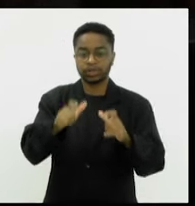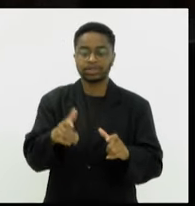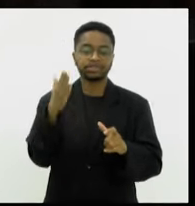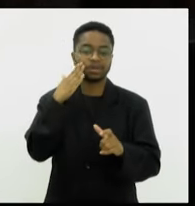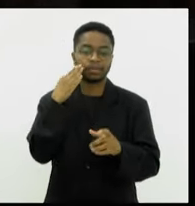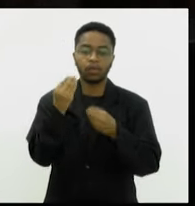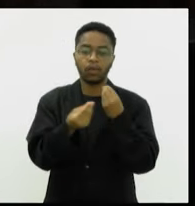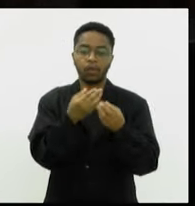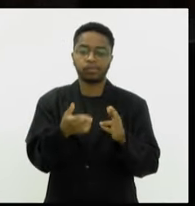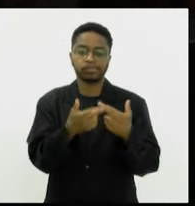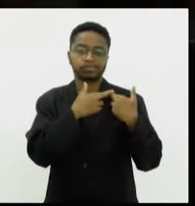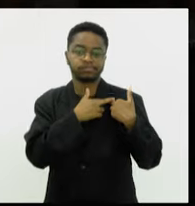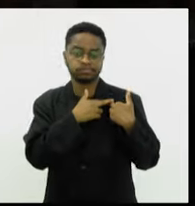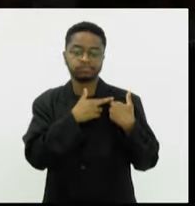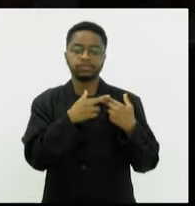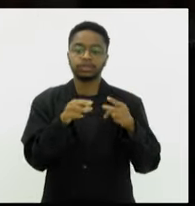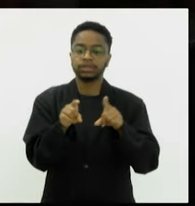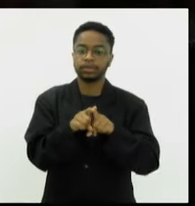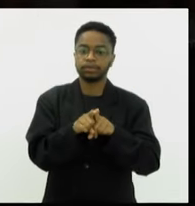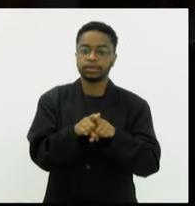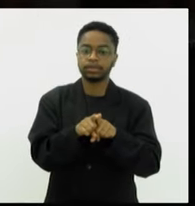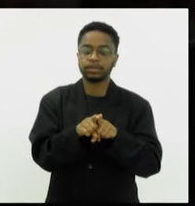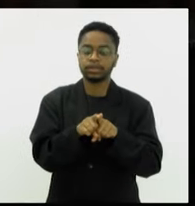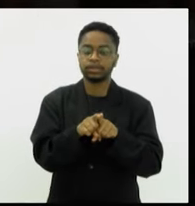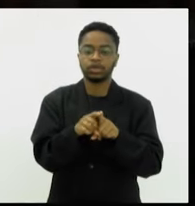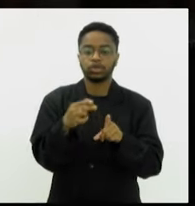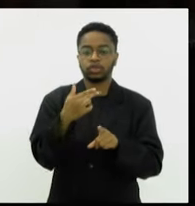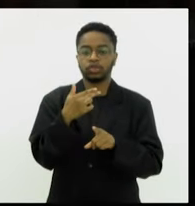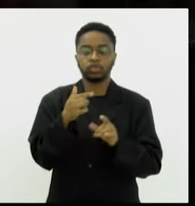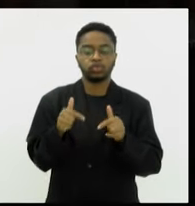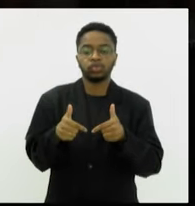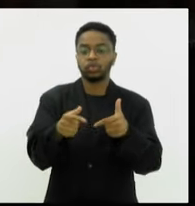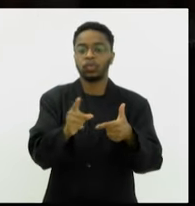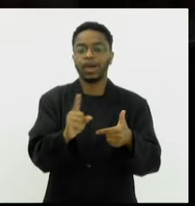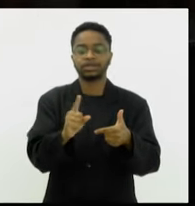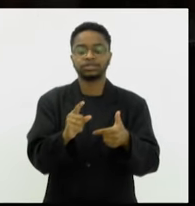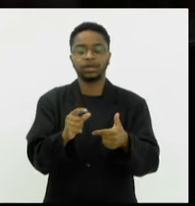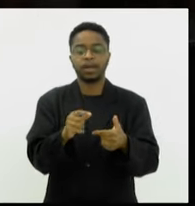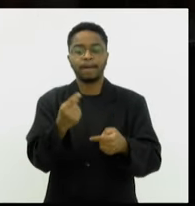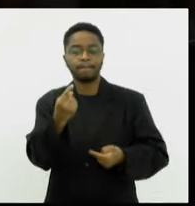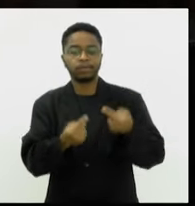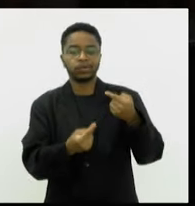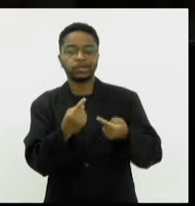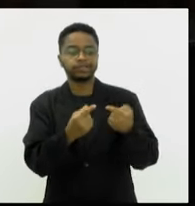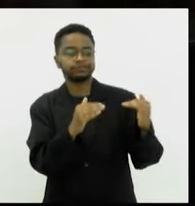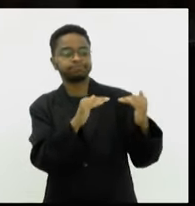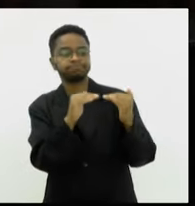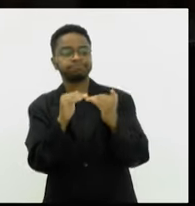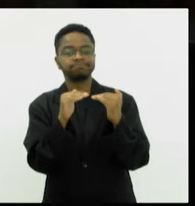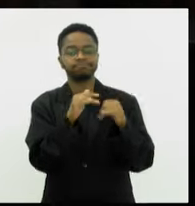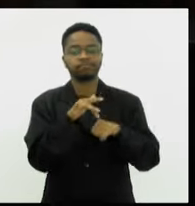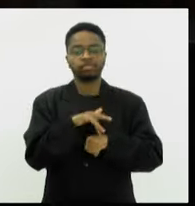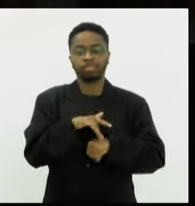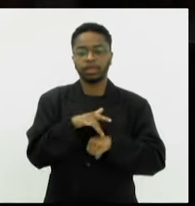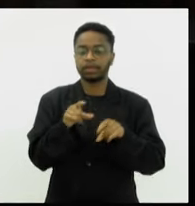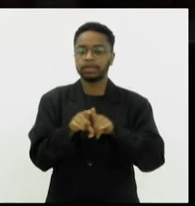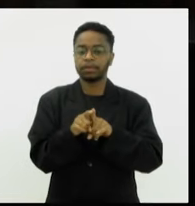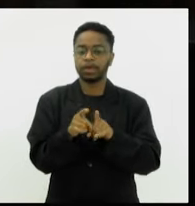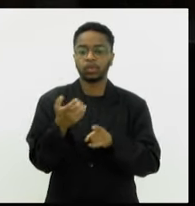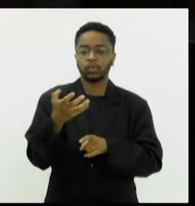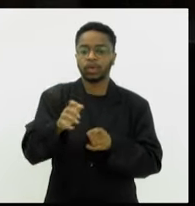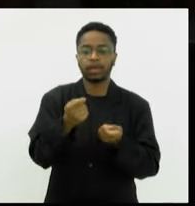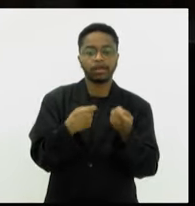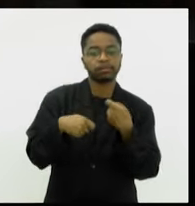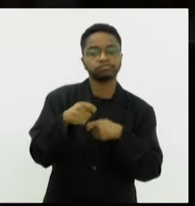sua responsabilidade, que não vai fazer a política do tapinha nas costas, que não vai fazer a política da